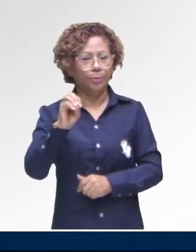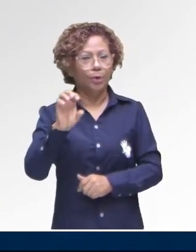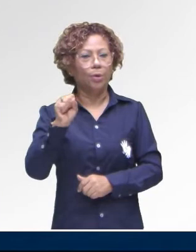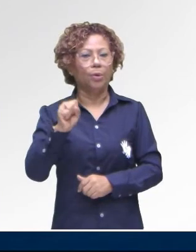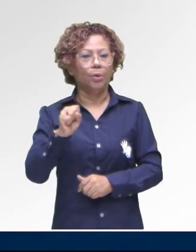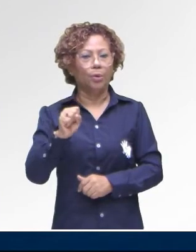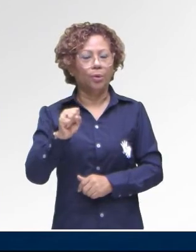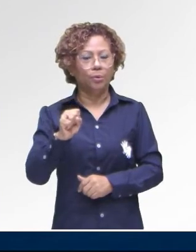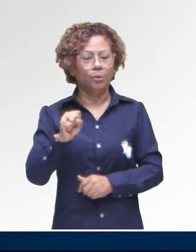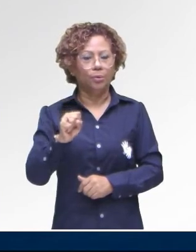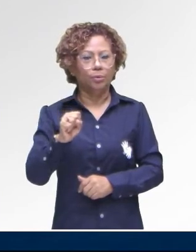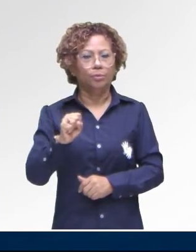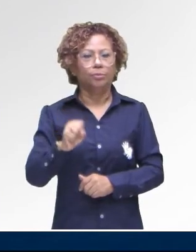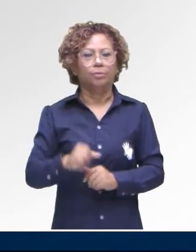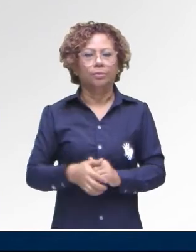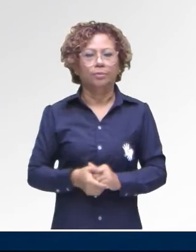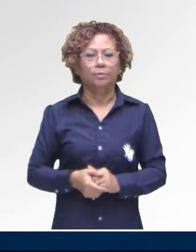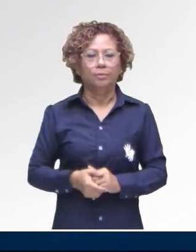adimensionais.